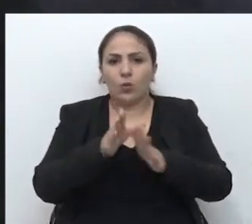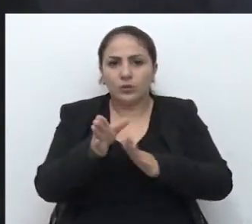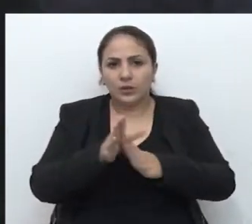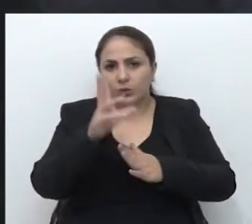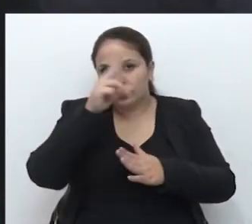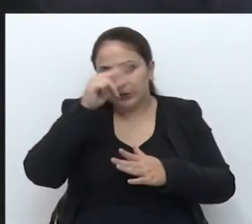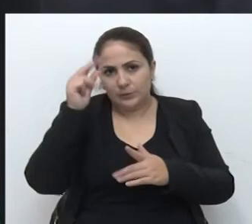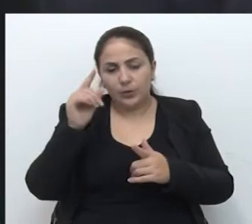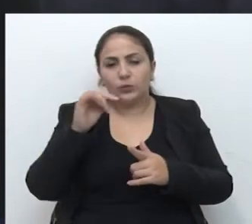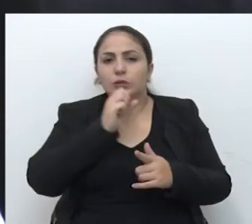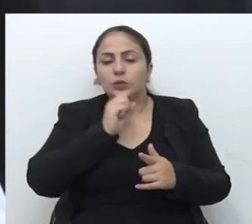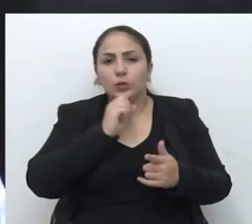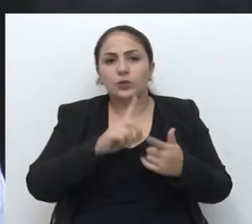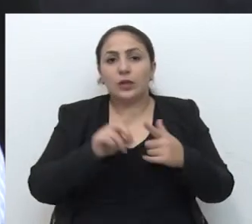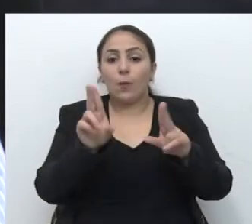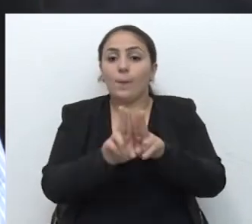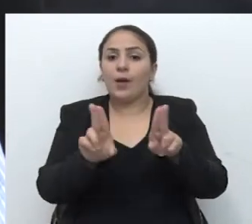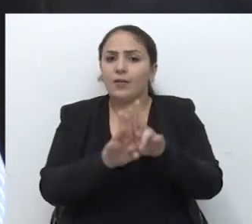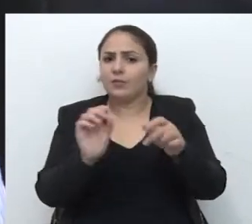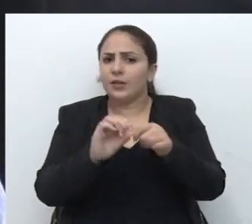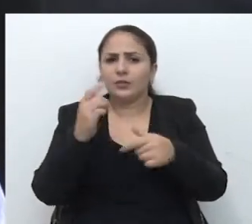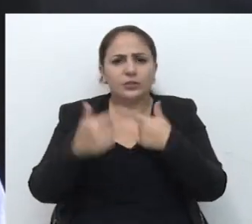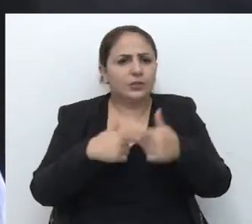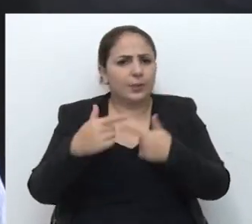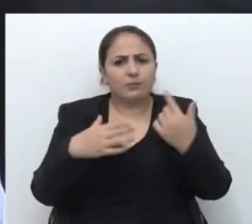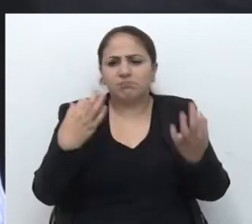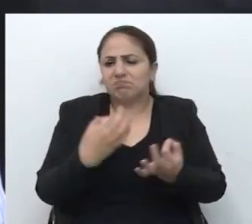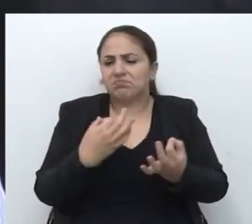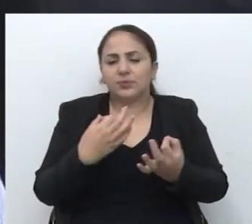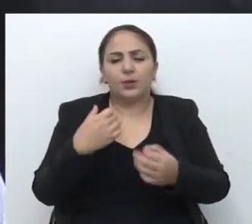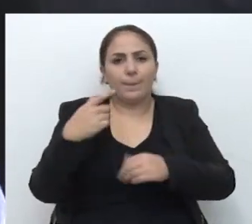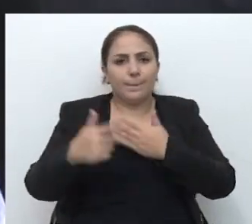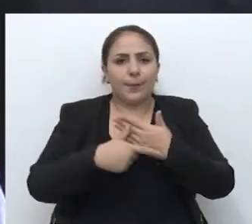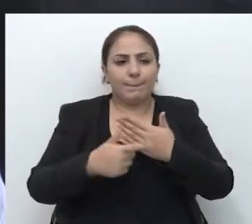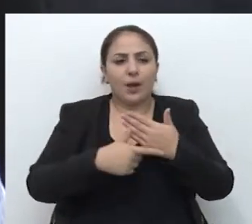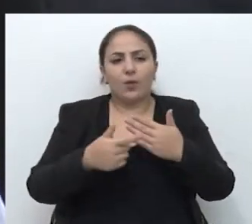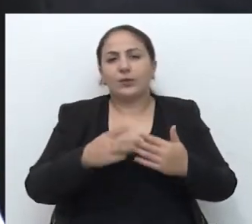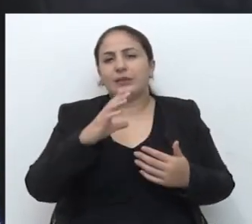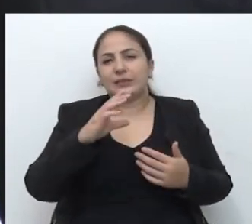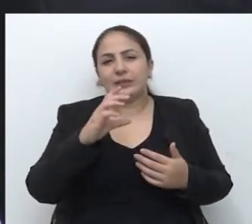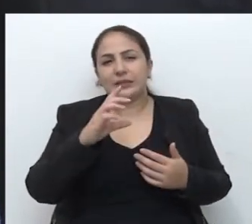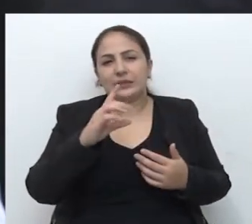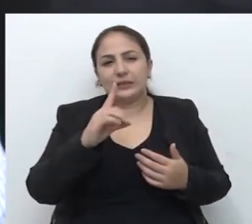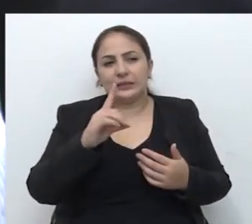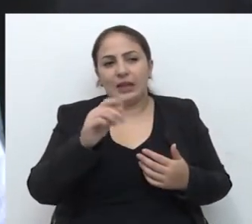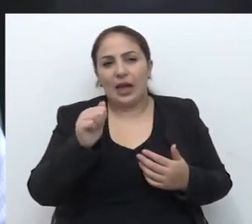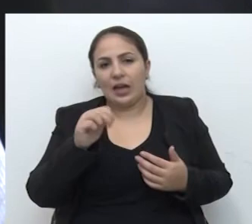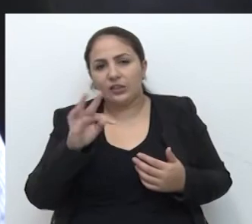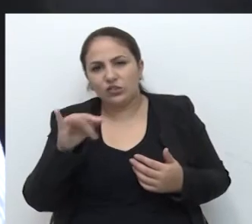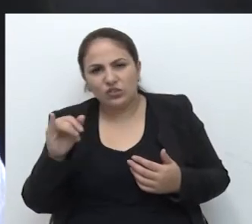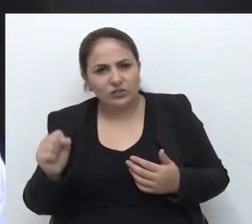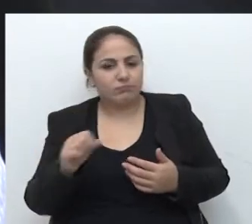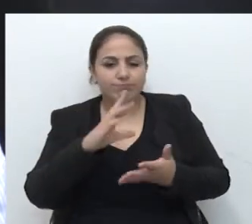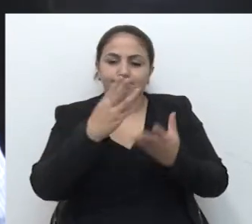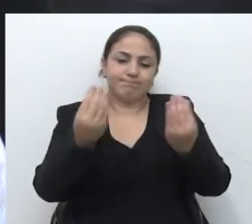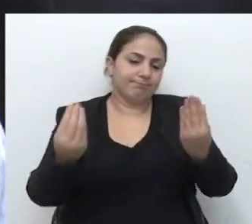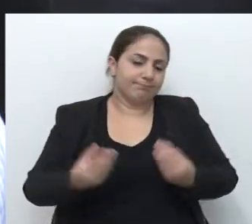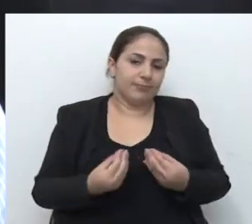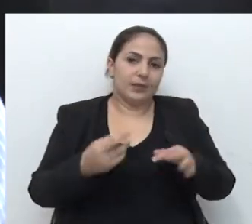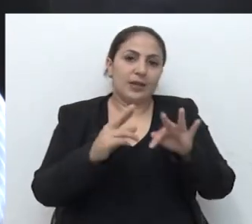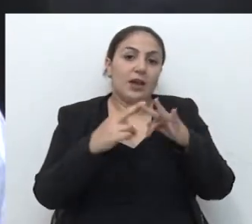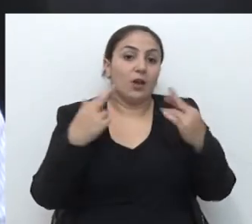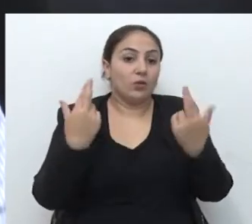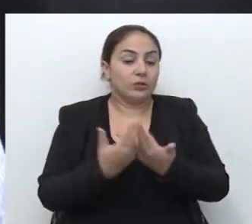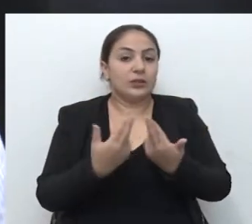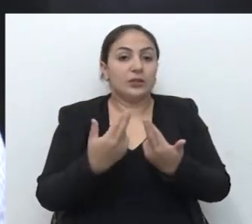as próprias universidades, a UPF faz um trabalho extraordinário aí nesse papel, os próprios DATs, os grupos, mas enfim, temos que nos reunir.